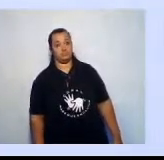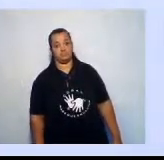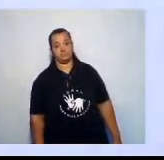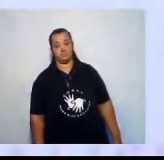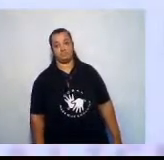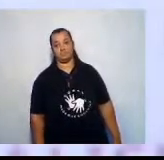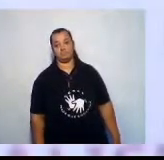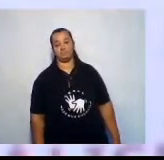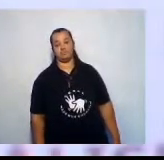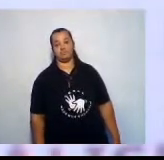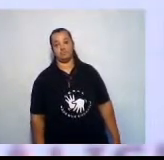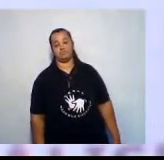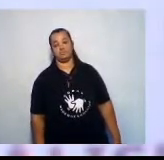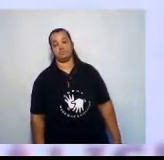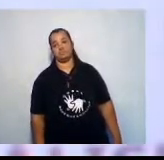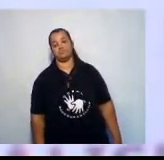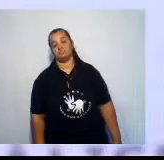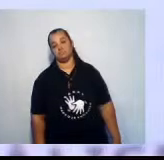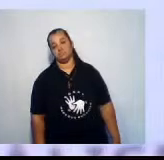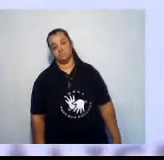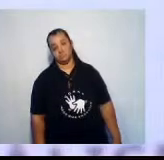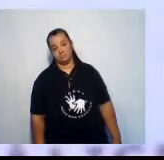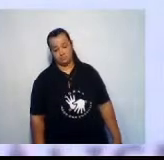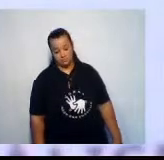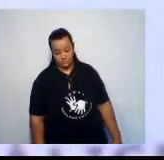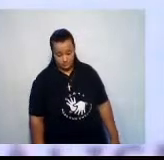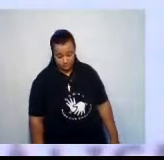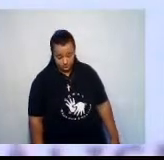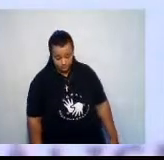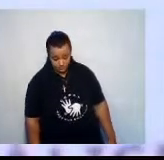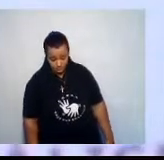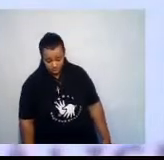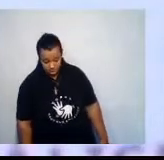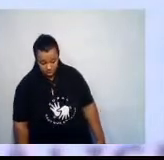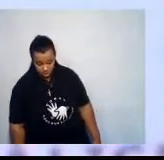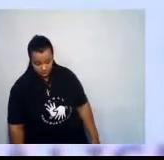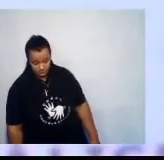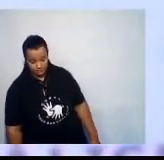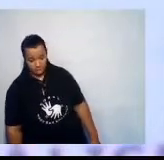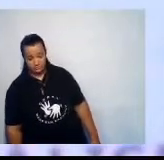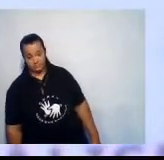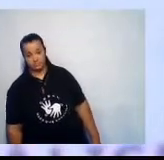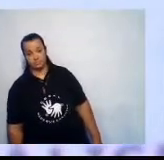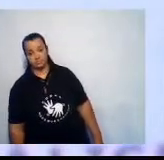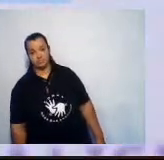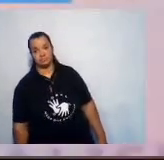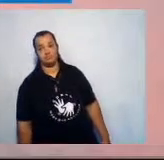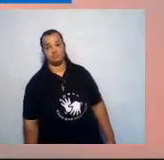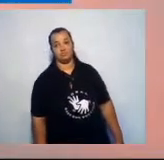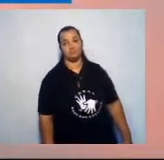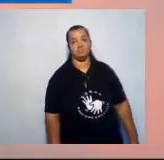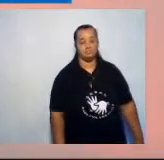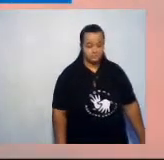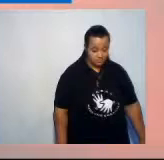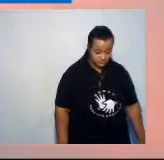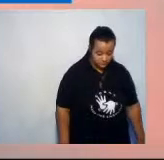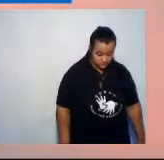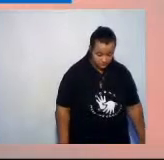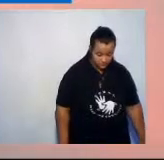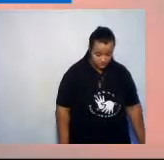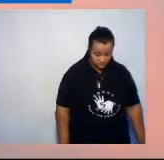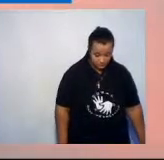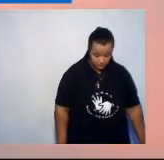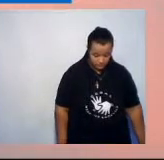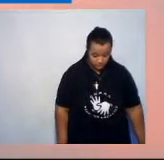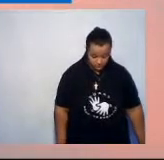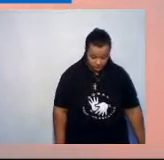a gente vai para sorteio. Você está participando? Segue as regrinhas aí que o Tom está falando, tá? Para concorrer tem muita coisa boa. Muito bem, André e Rafael,